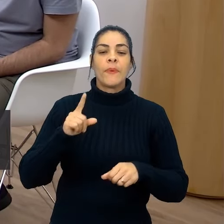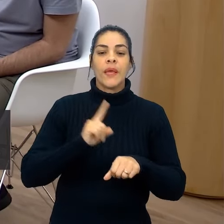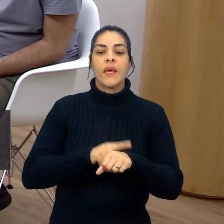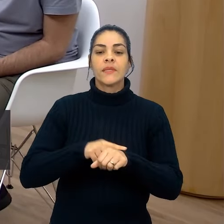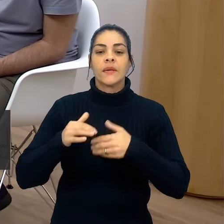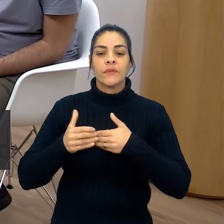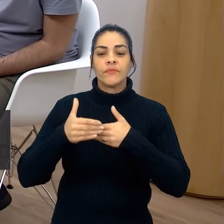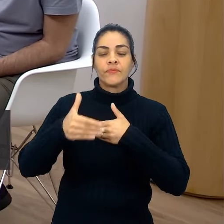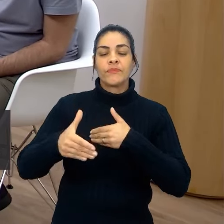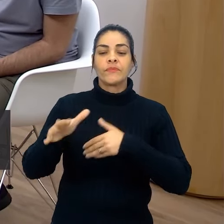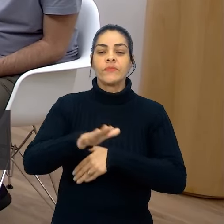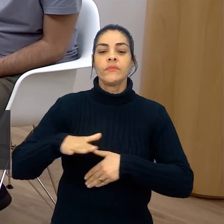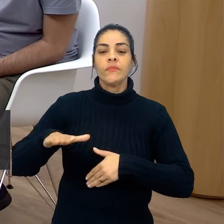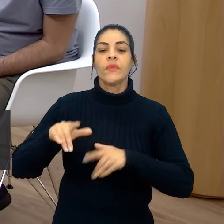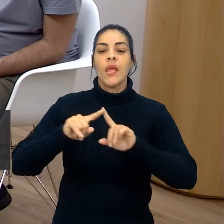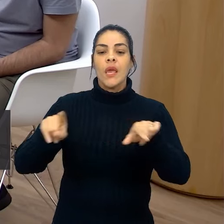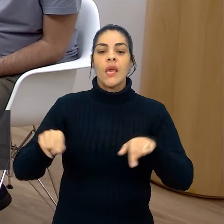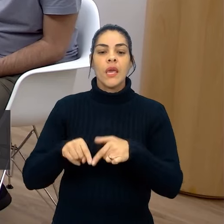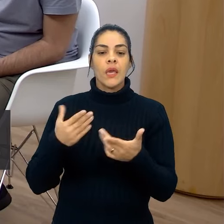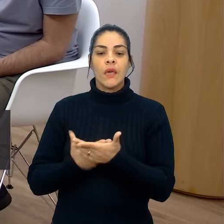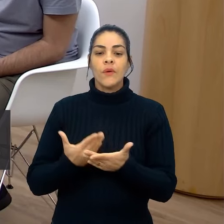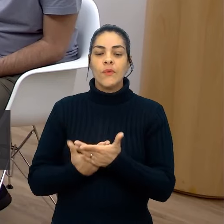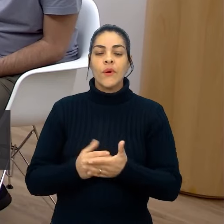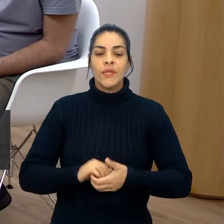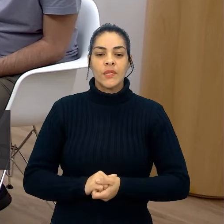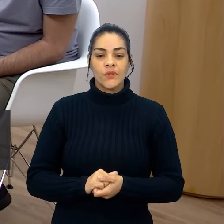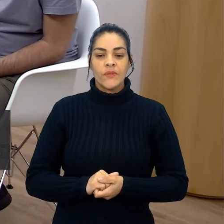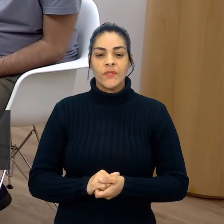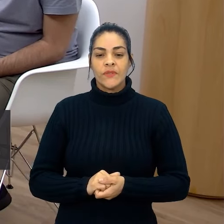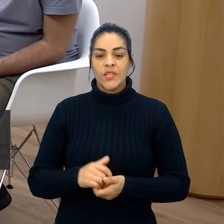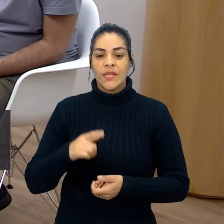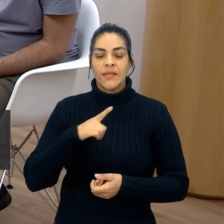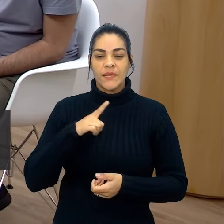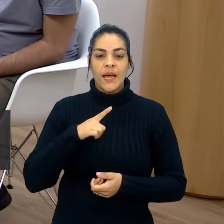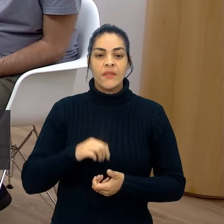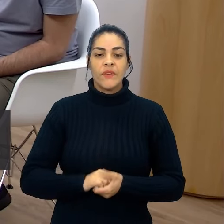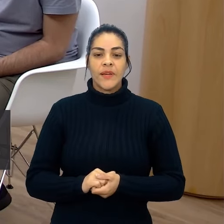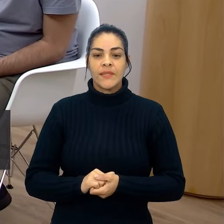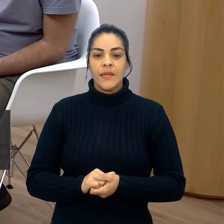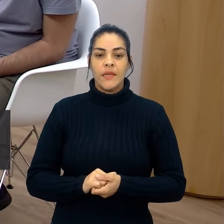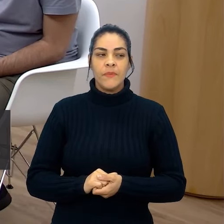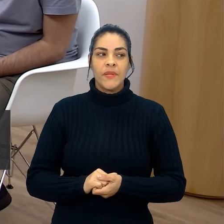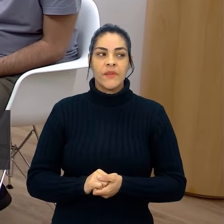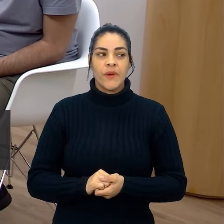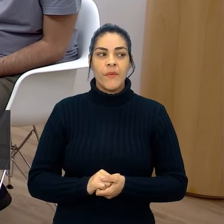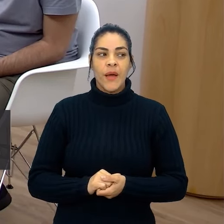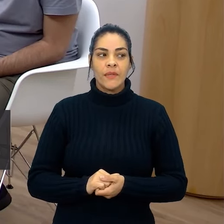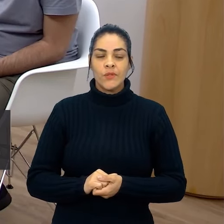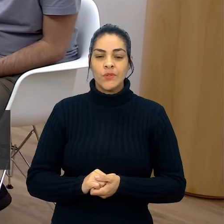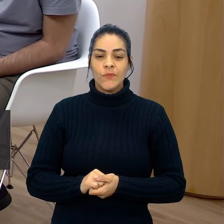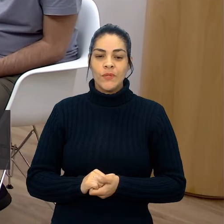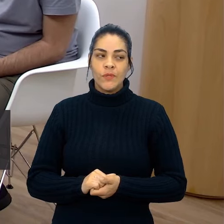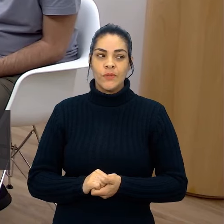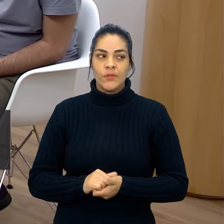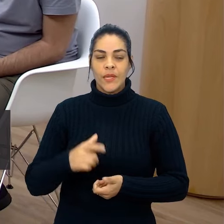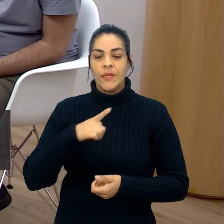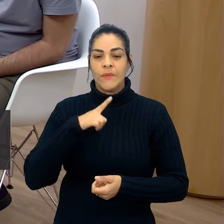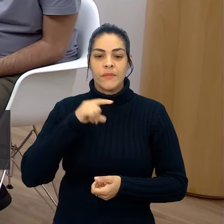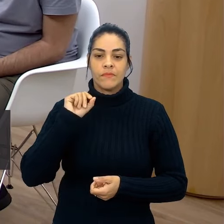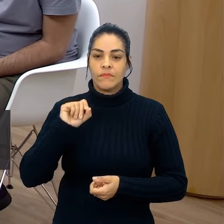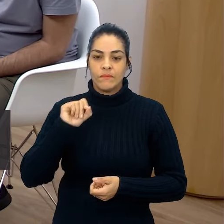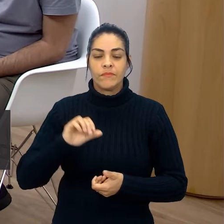rede e eu sala de aula, eu não saí nesse tempo que eu saí agora. Bastante, né? Então, eu não saí da sala de aula.